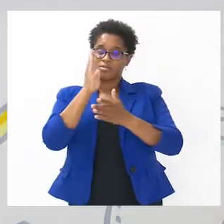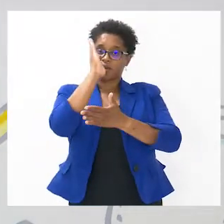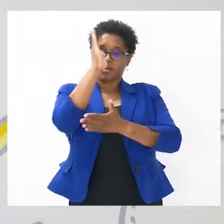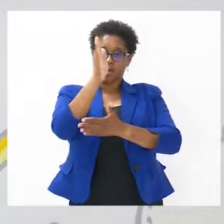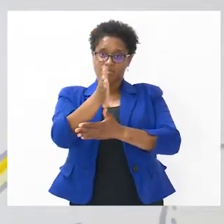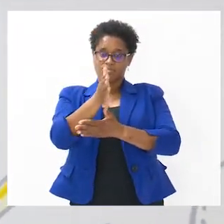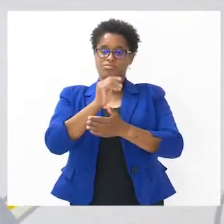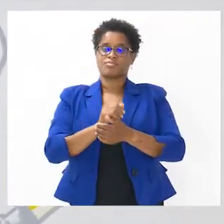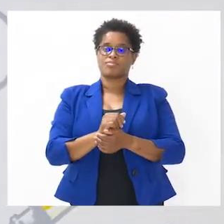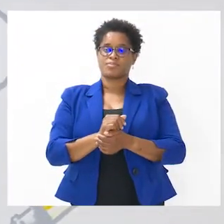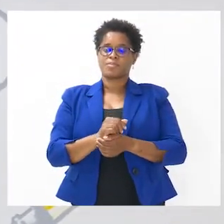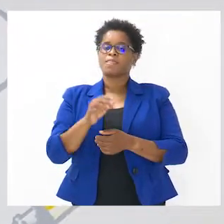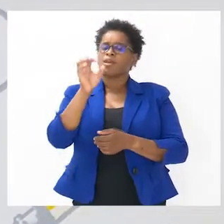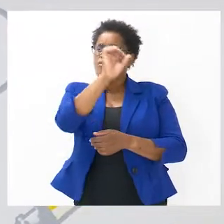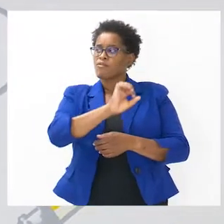vocês podem,